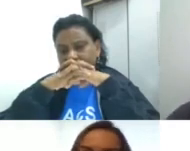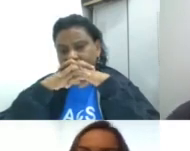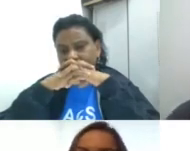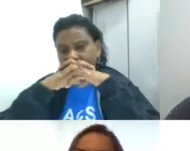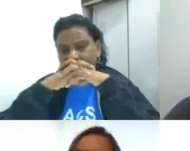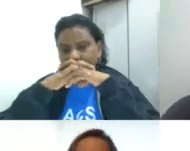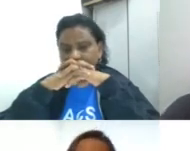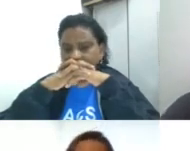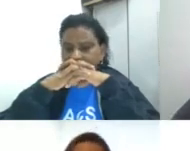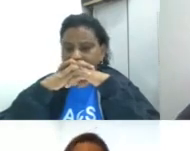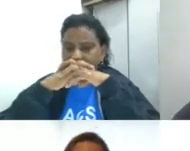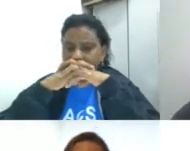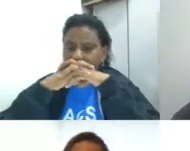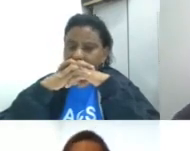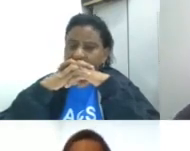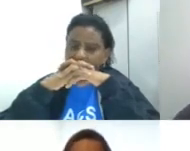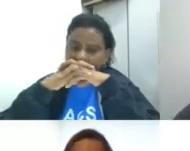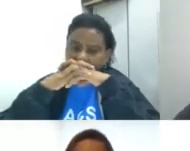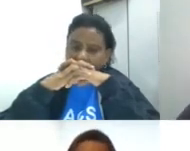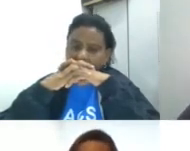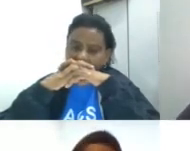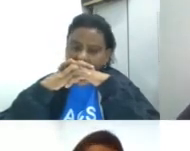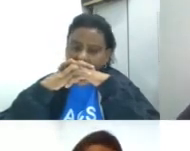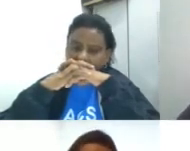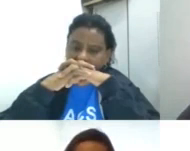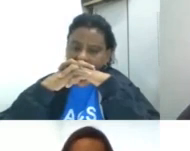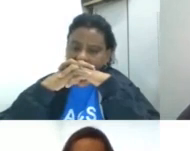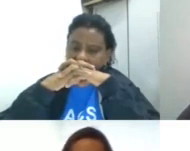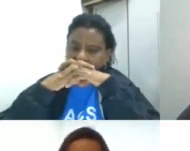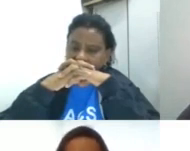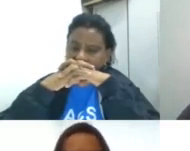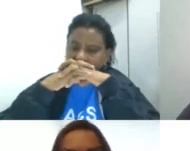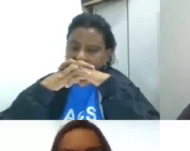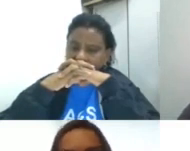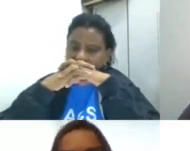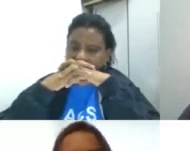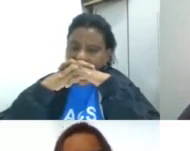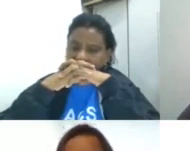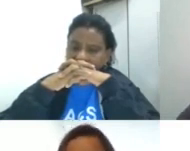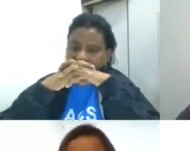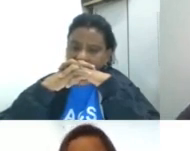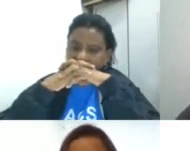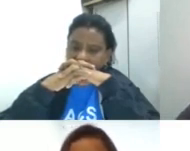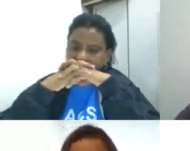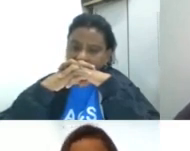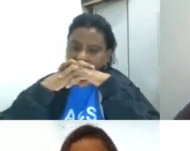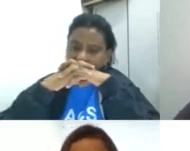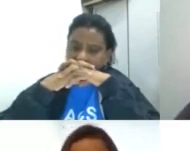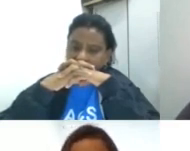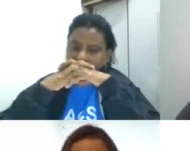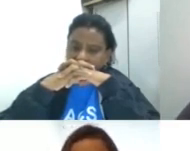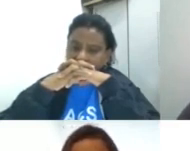Existem algumas populações que têm um risco maior de adoecimento que outras. Essas populações a chama de população chave e a população vulnerável.